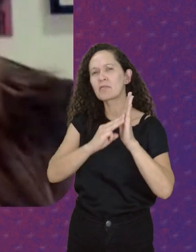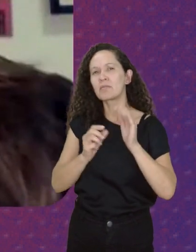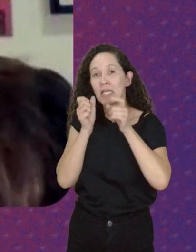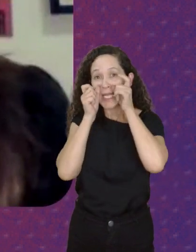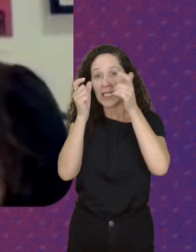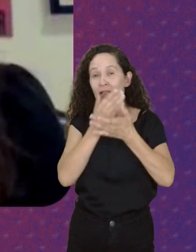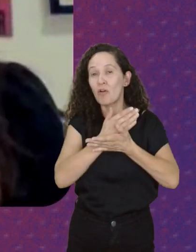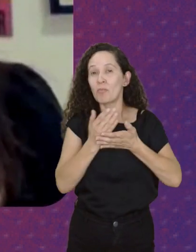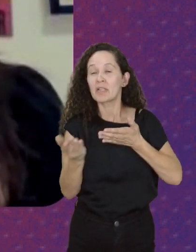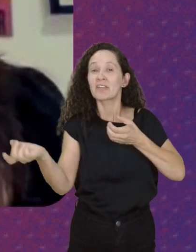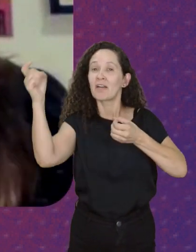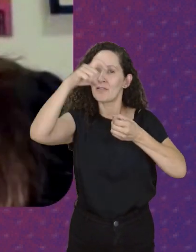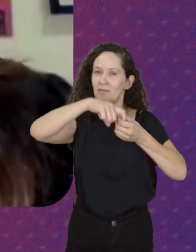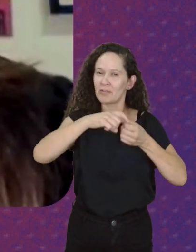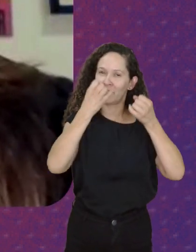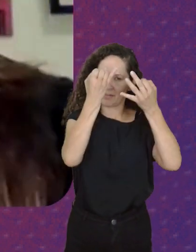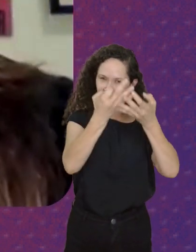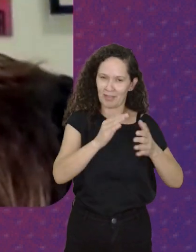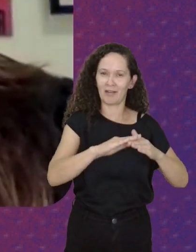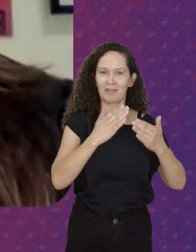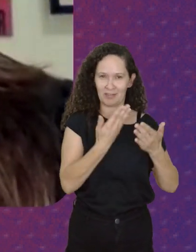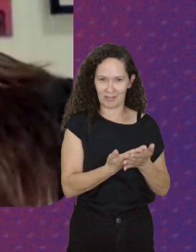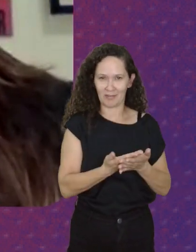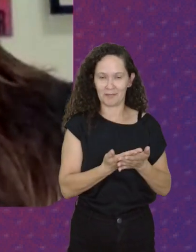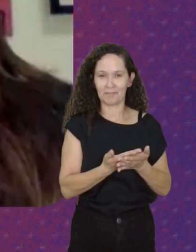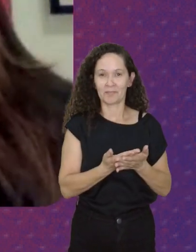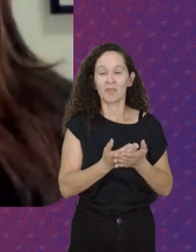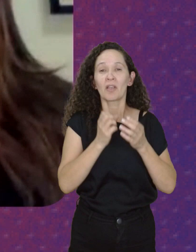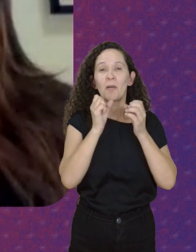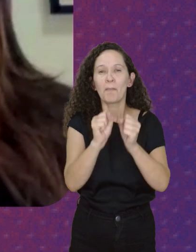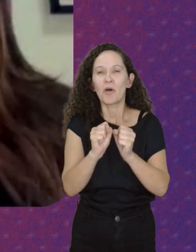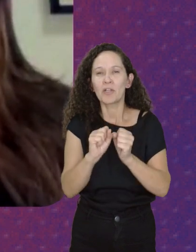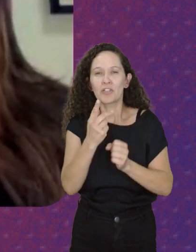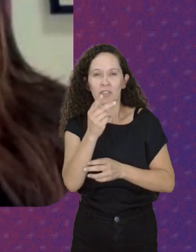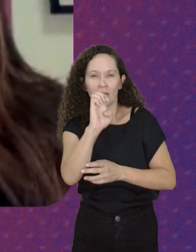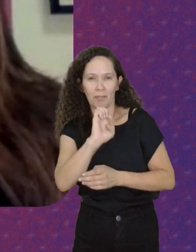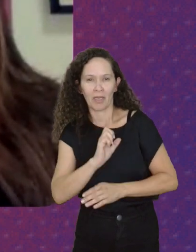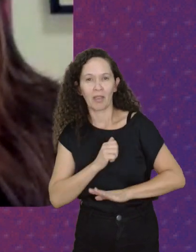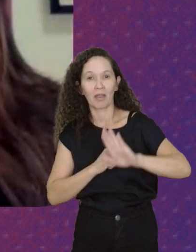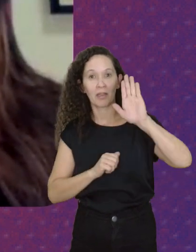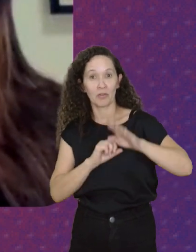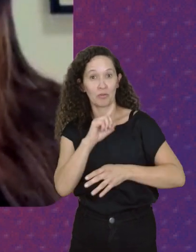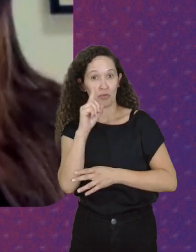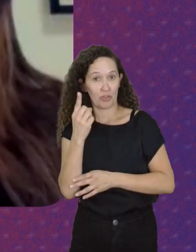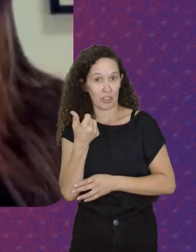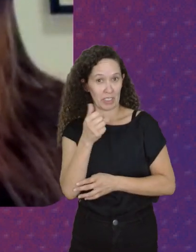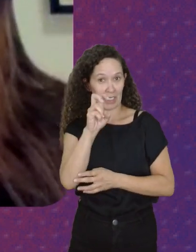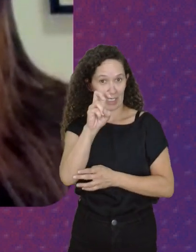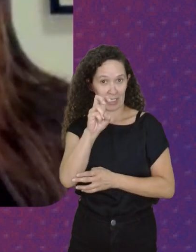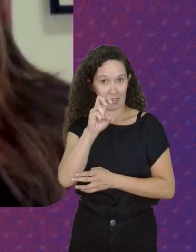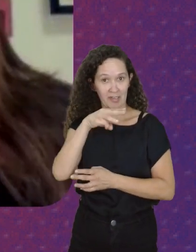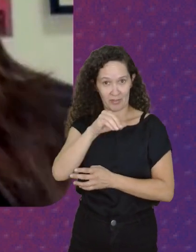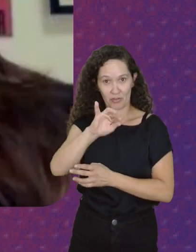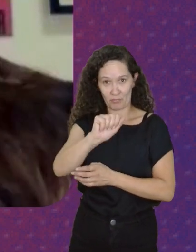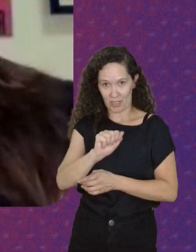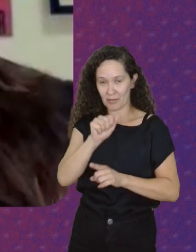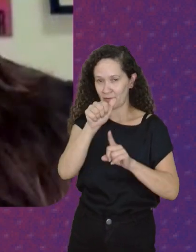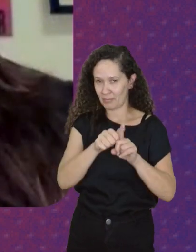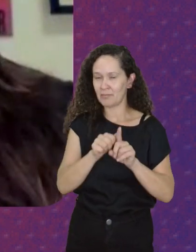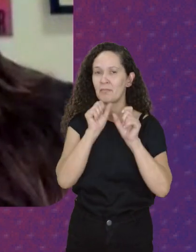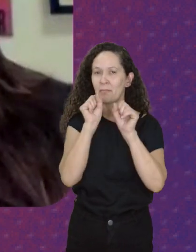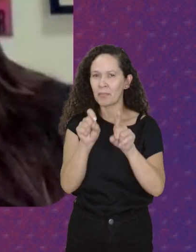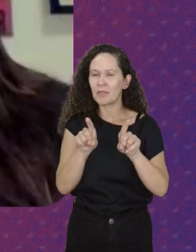começar retomando ele nessa aula, seja permitido desde a pré-campanha, né, desde o dia 15 de maio, ele também pode